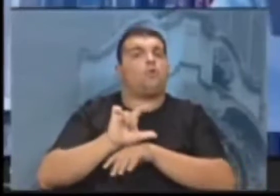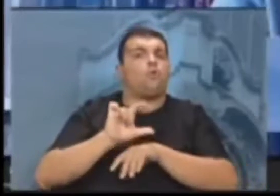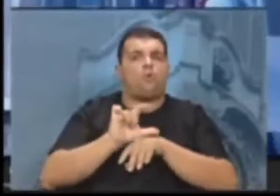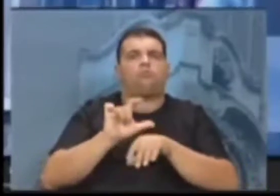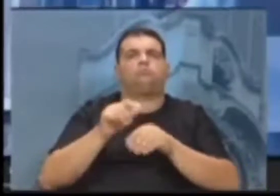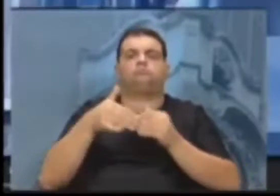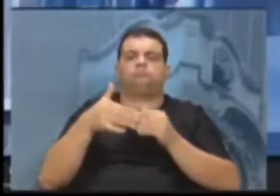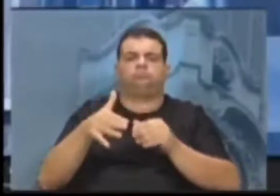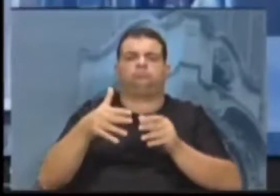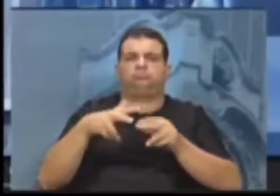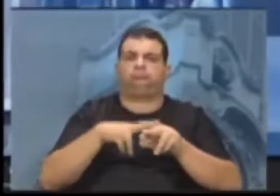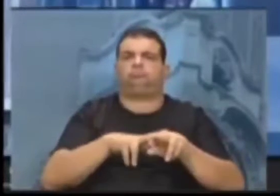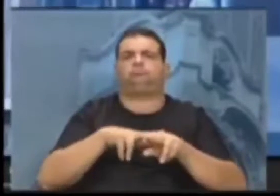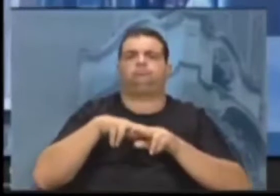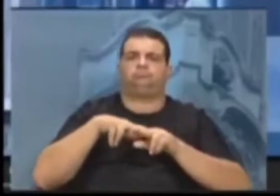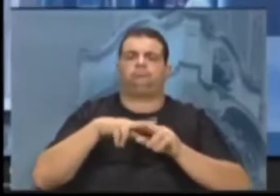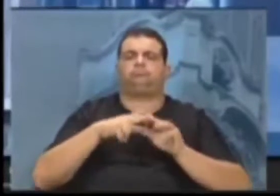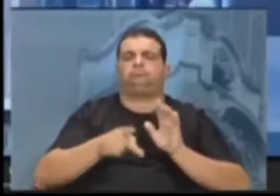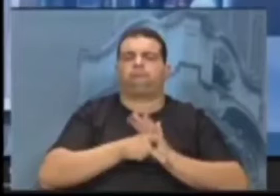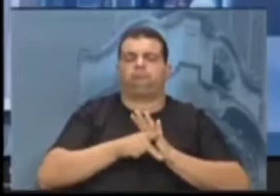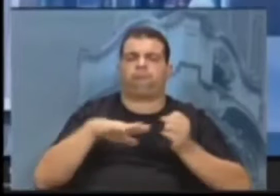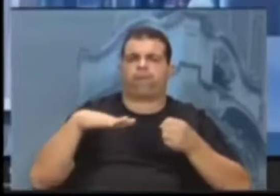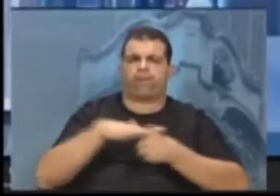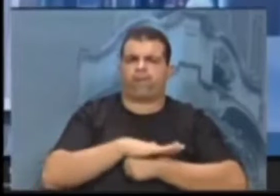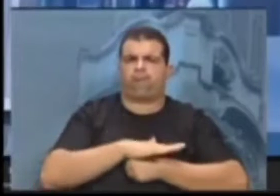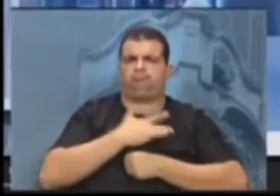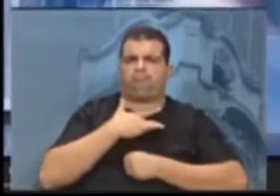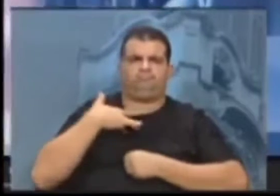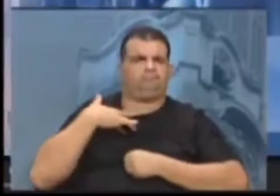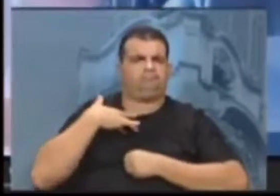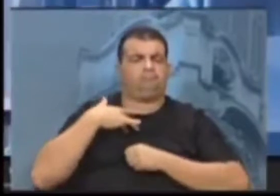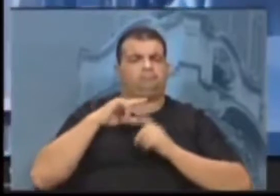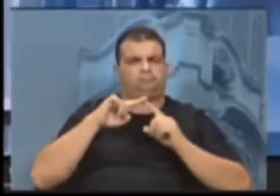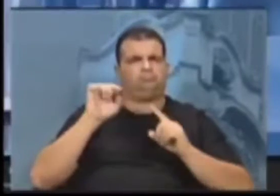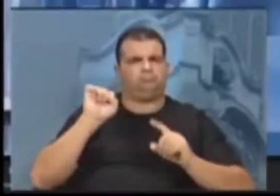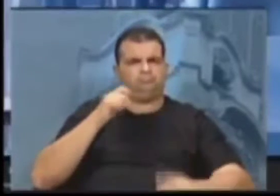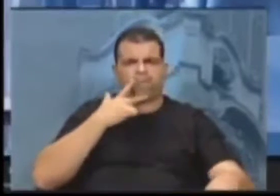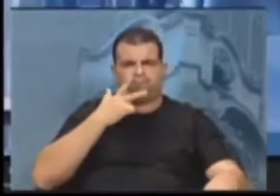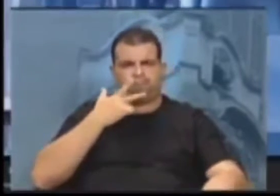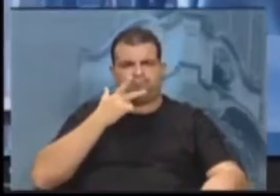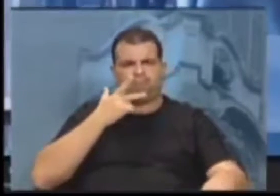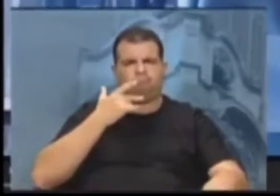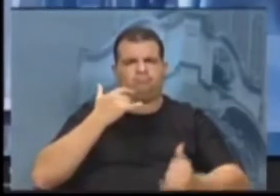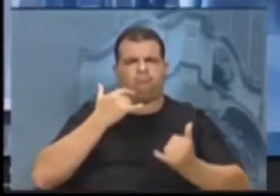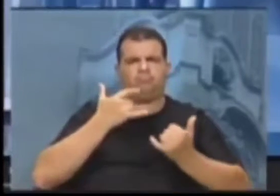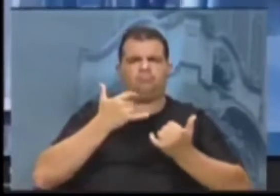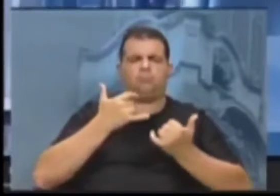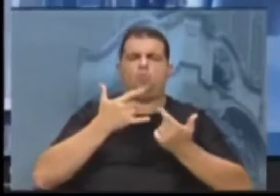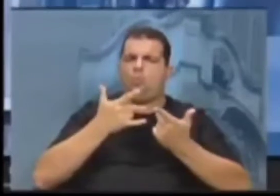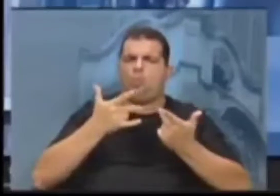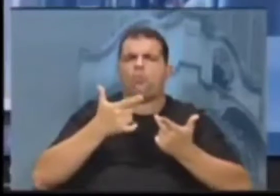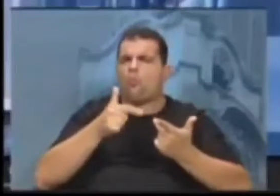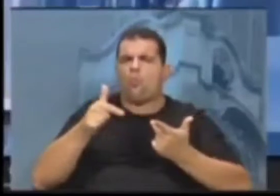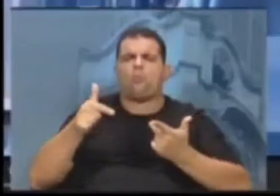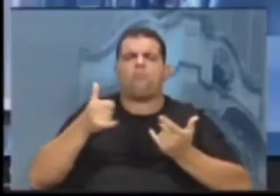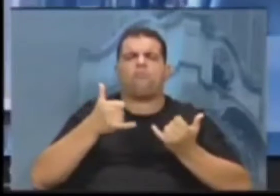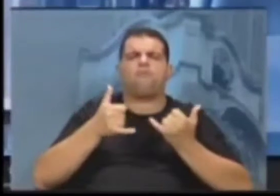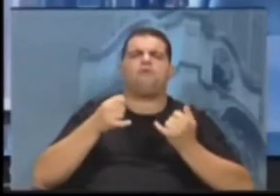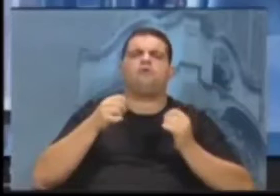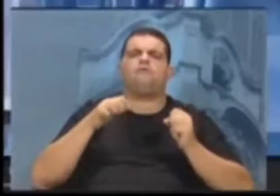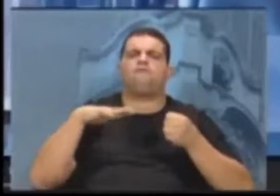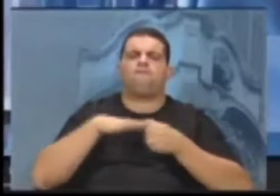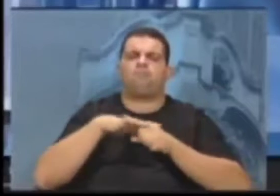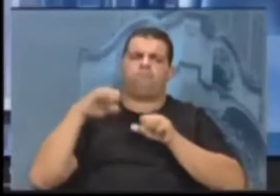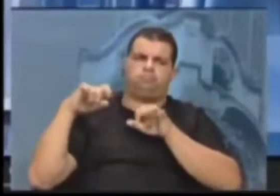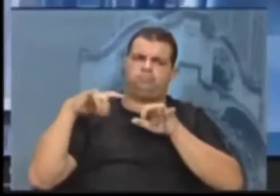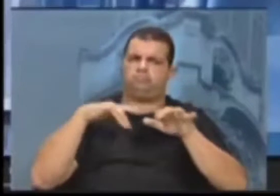vai causar o caos na saúde, e sim, como foi bem referenciado, fatores como aglomerações, festas